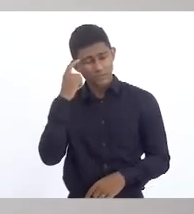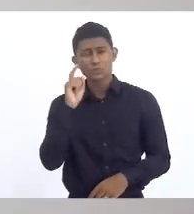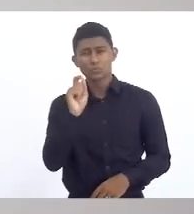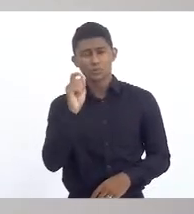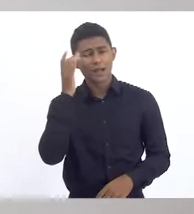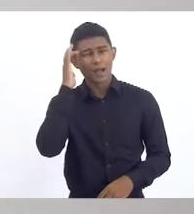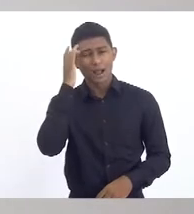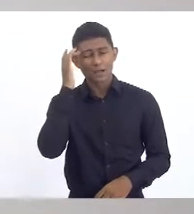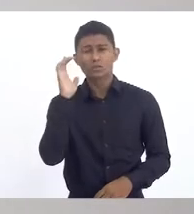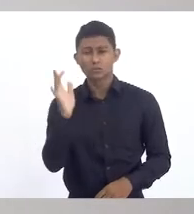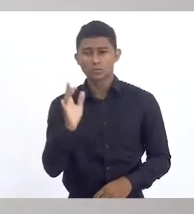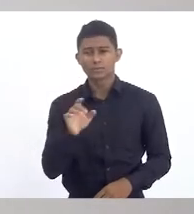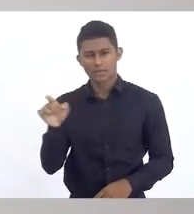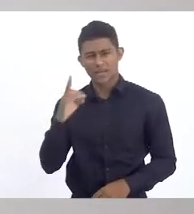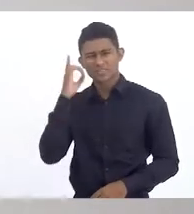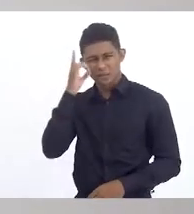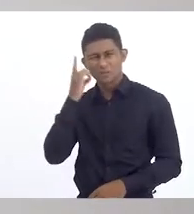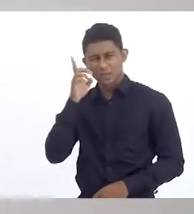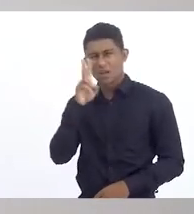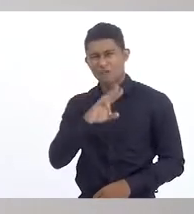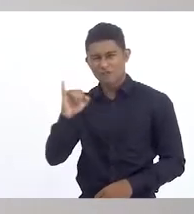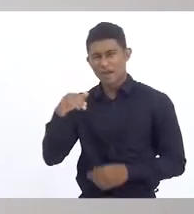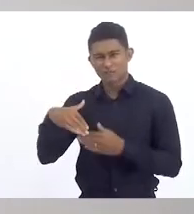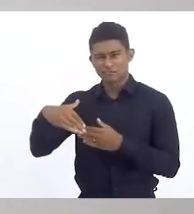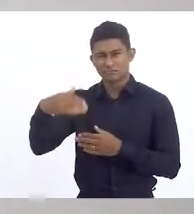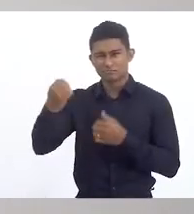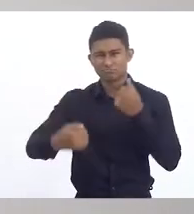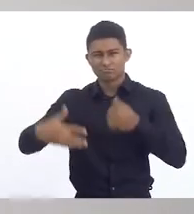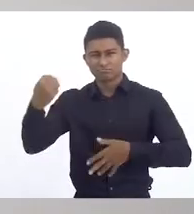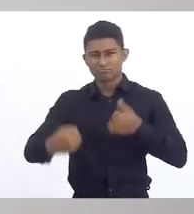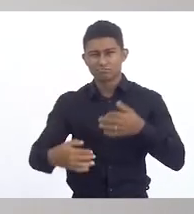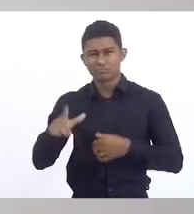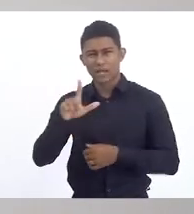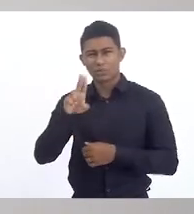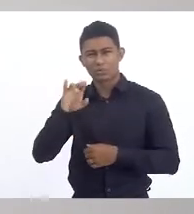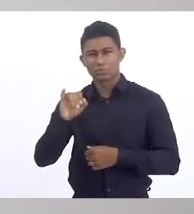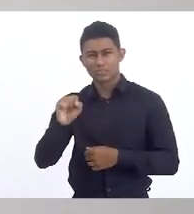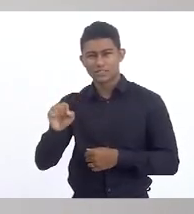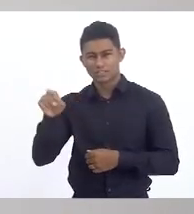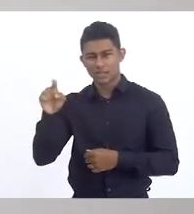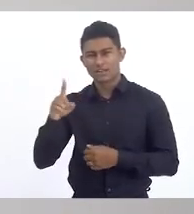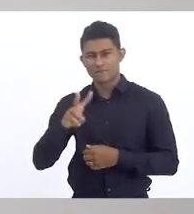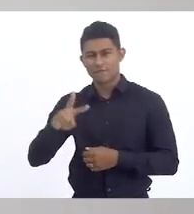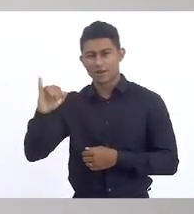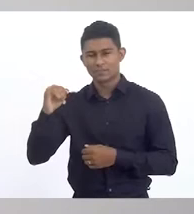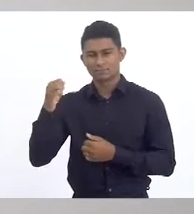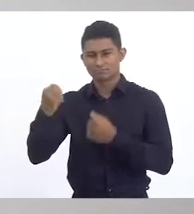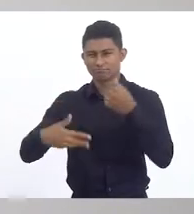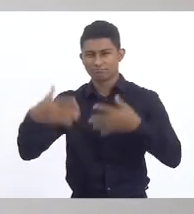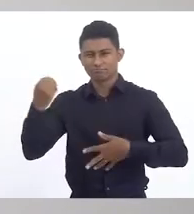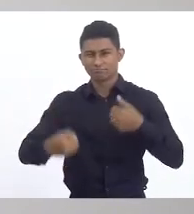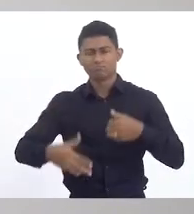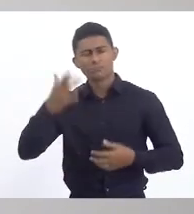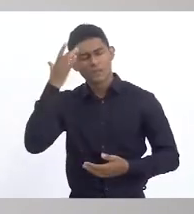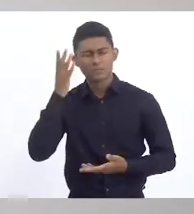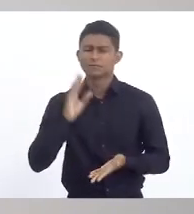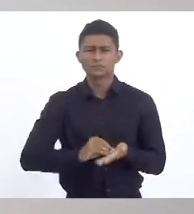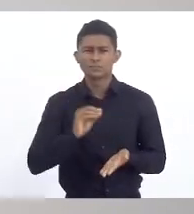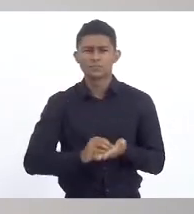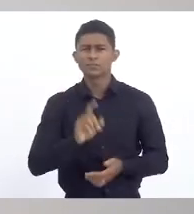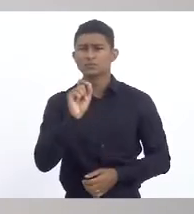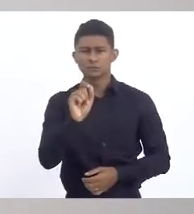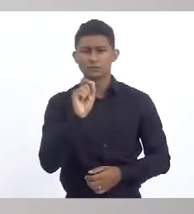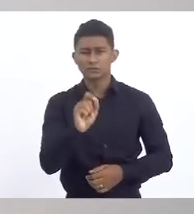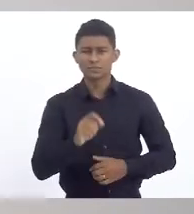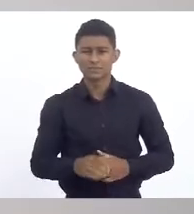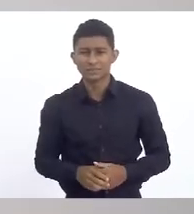eu acho que creio que o deputado vai fazer essa menção aqui em algum momento, né, deputado Luiz Paulo, eu acho que o que falta, evidentemente, ter uma integração